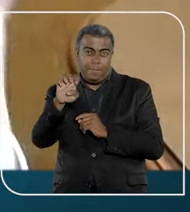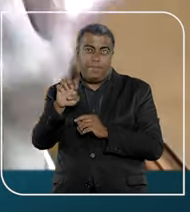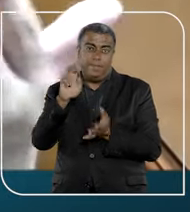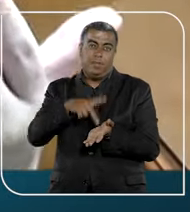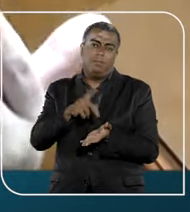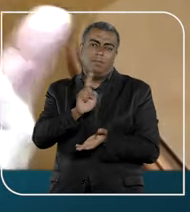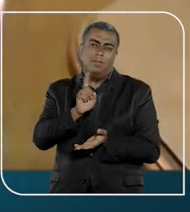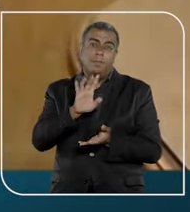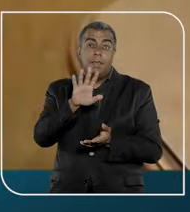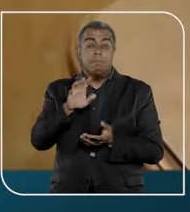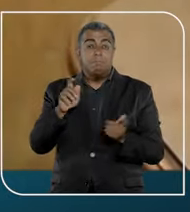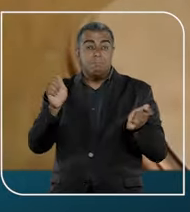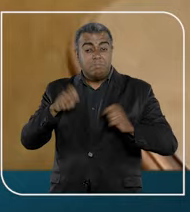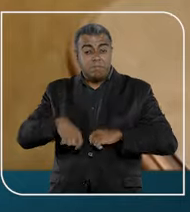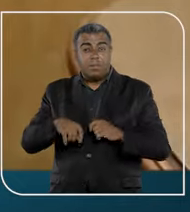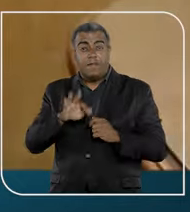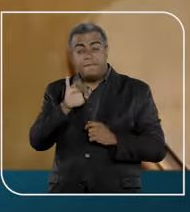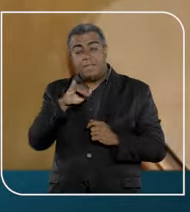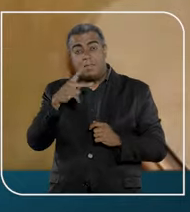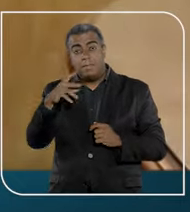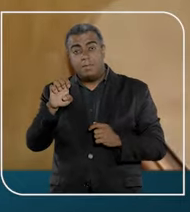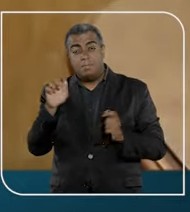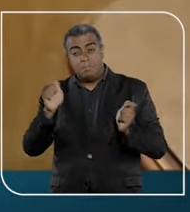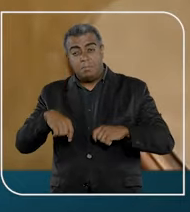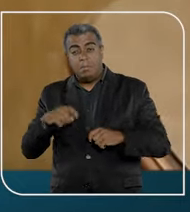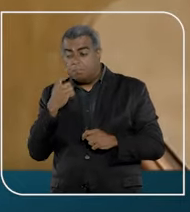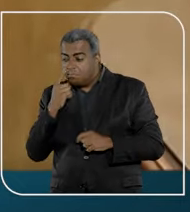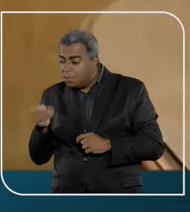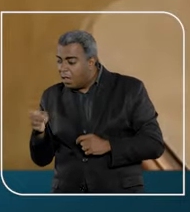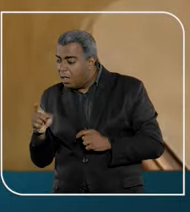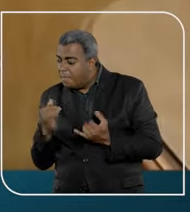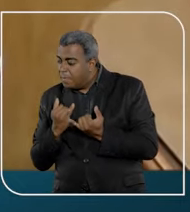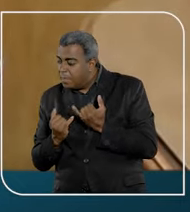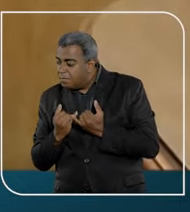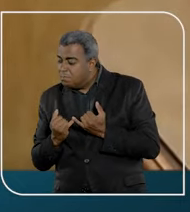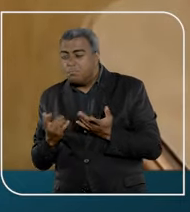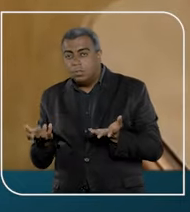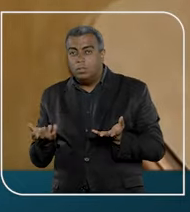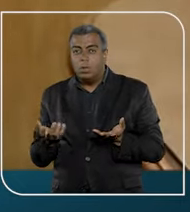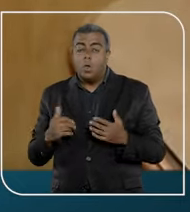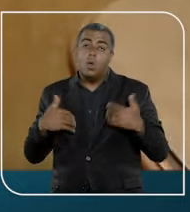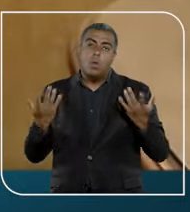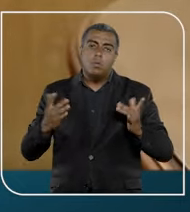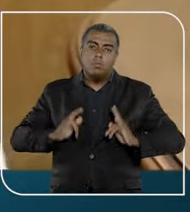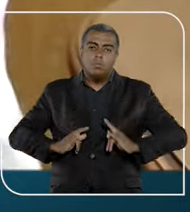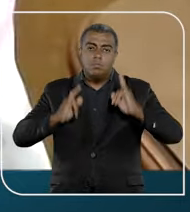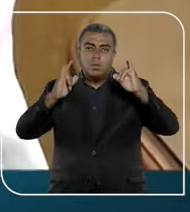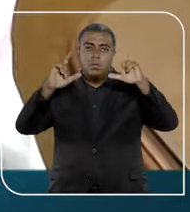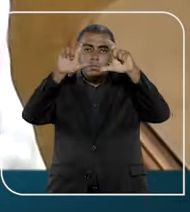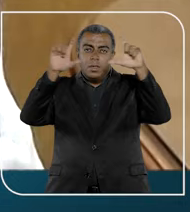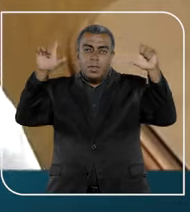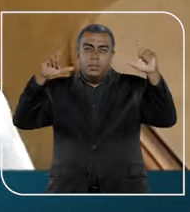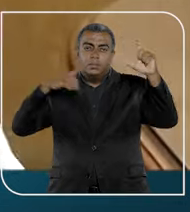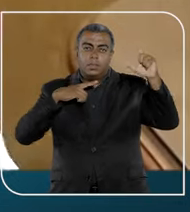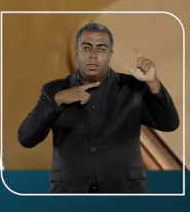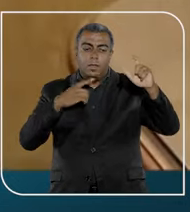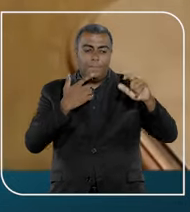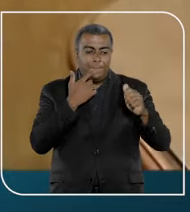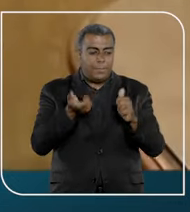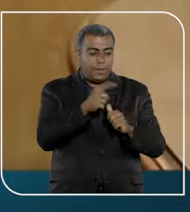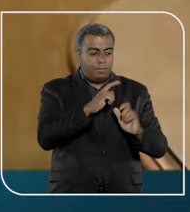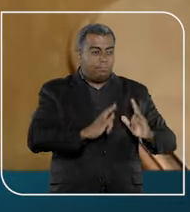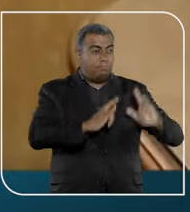Embora a tabela FIP seja irreal, eu posso usar a tabela FIP. Um apartamento, eu posso pegar